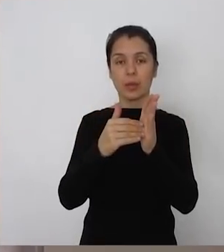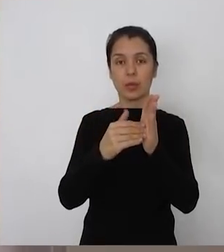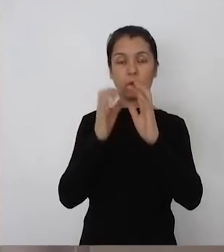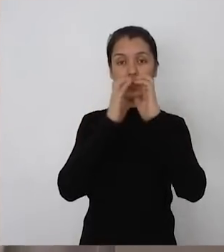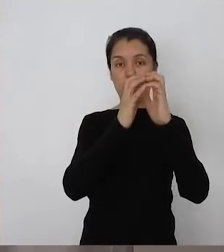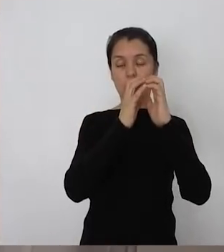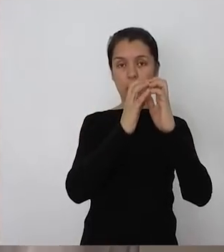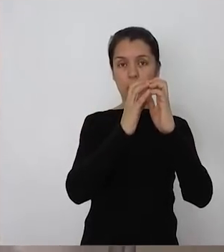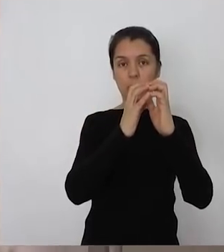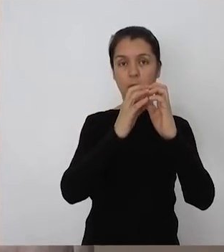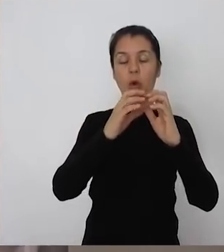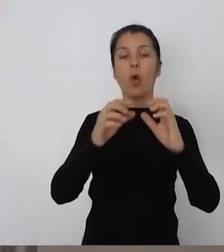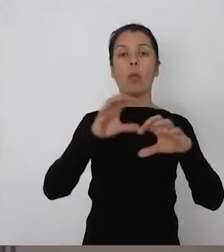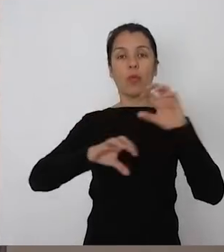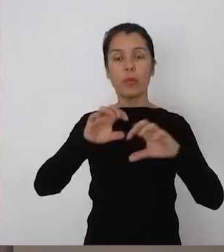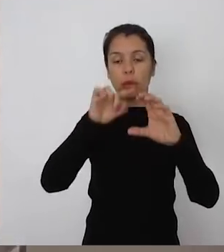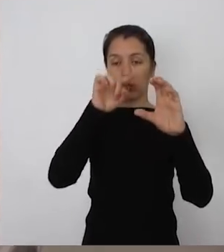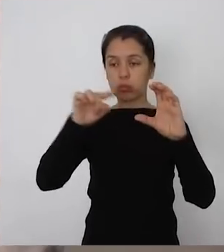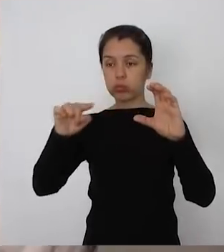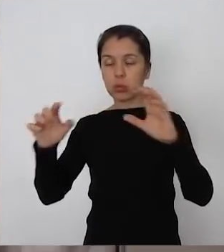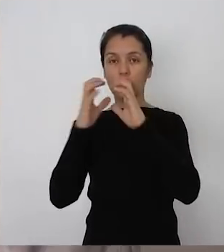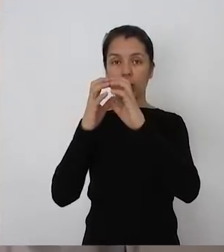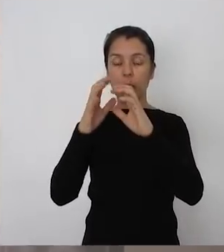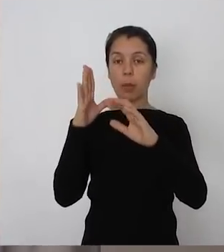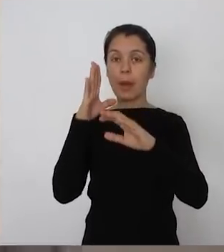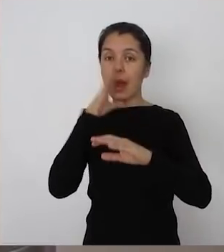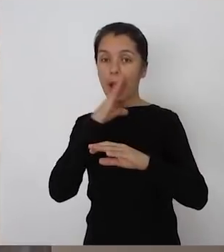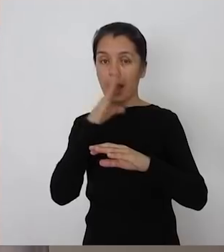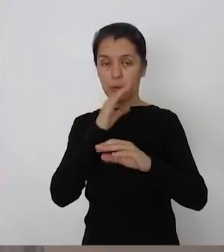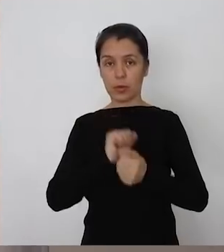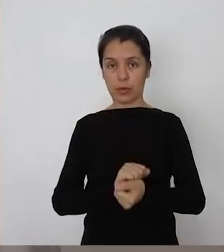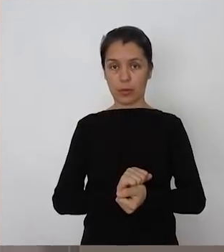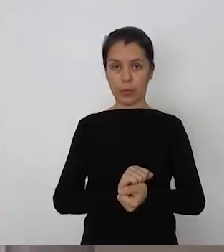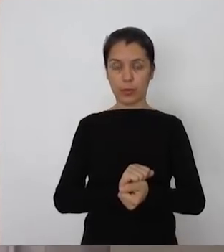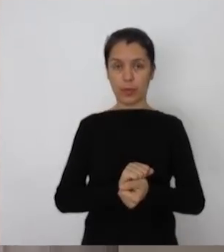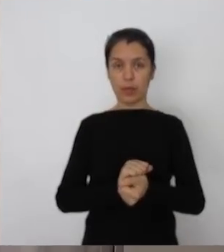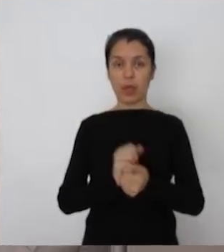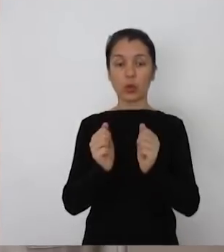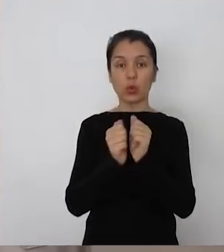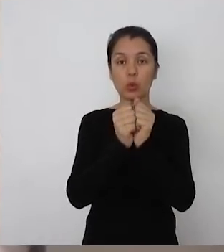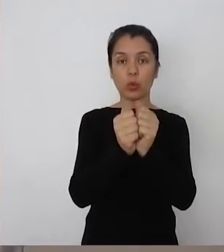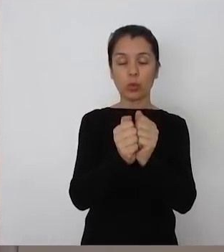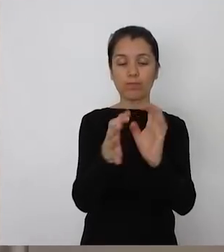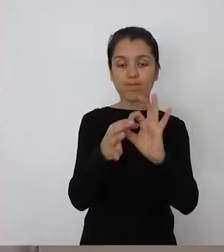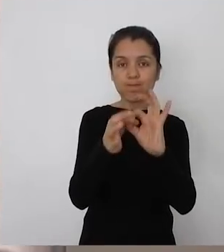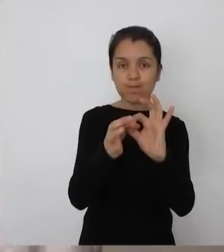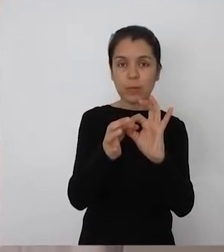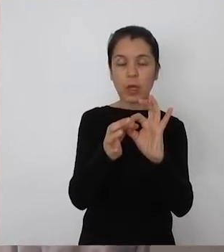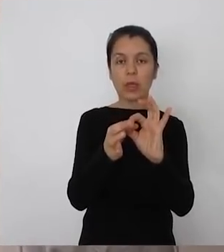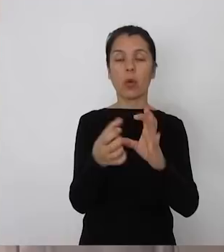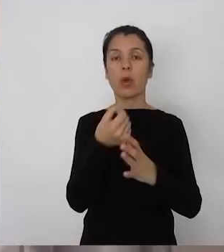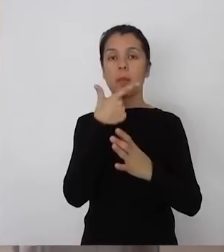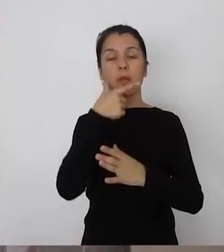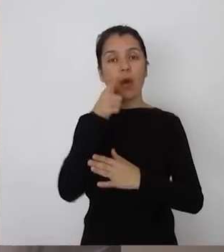e crianças que têm transtorno de conduta. Que elas ficam agitadas, agressivas, impulsivas, e esse remédio controla então a agitação, agressividade,